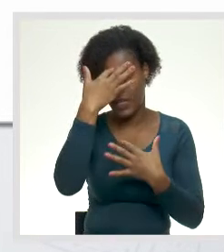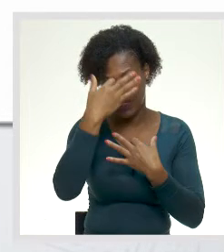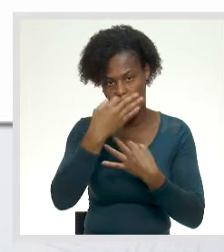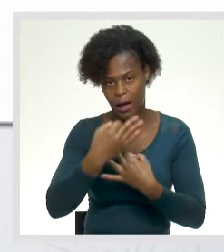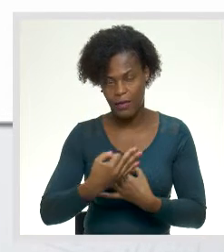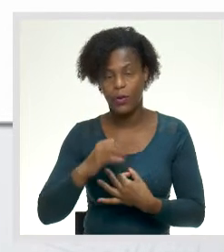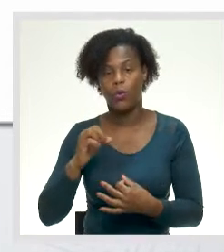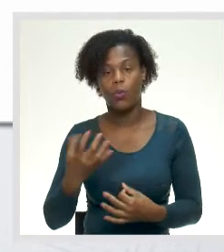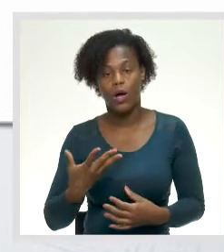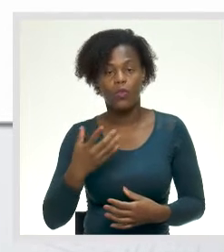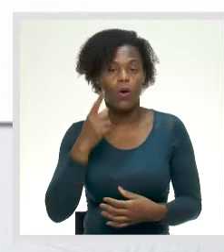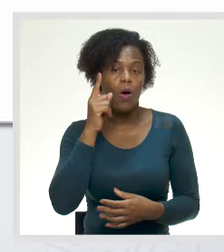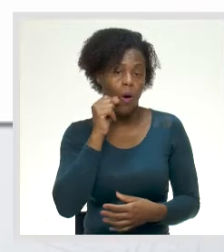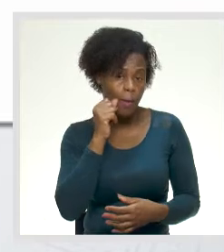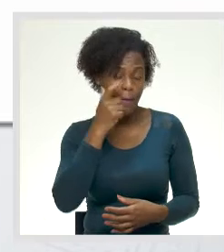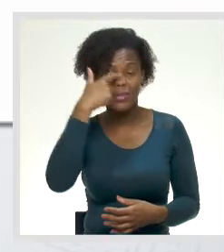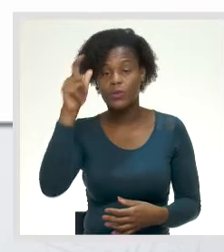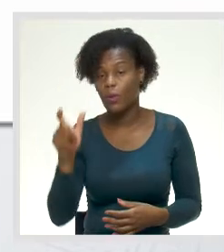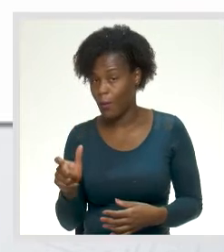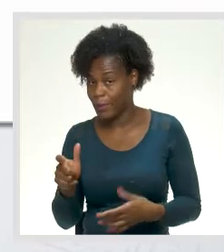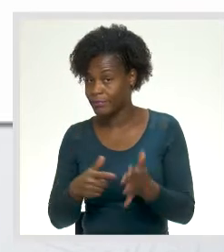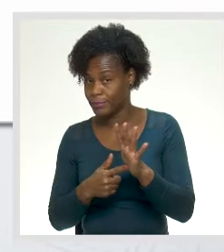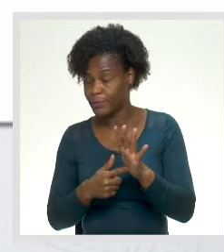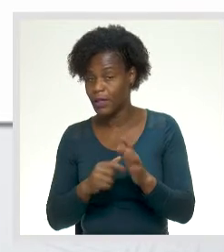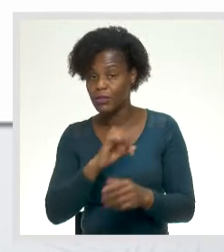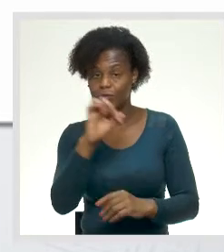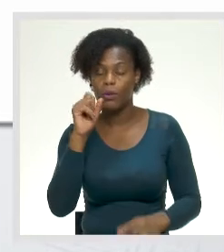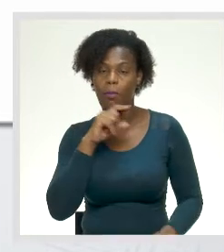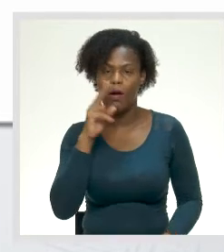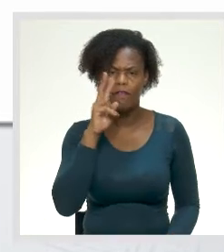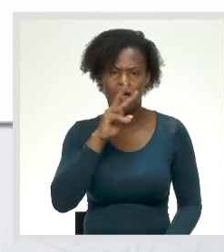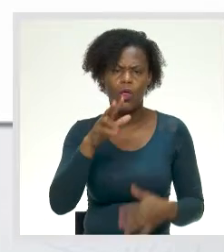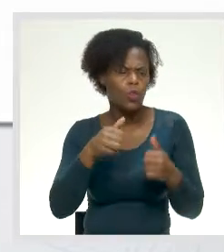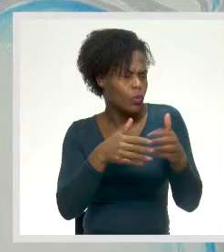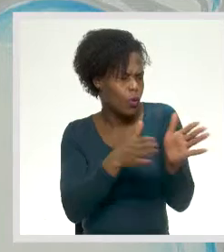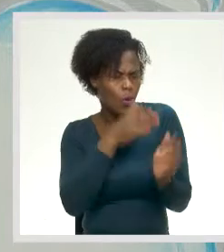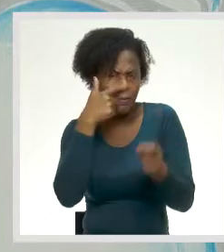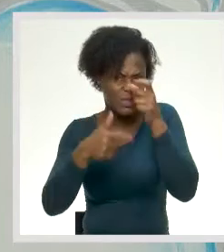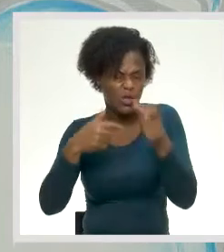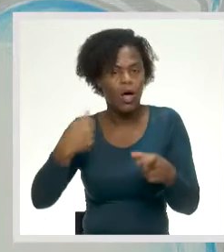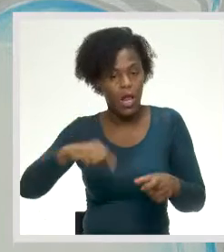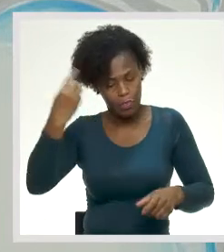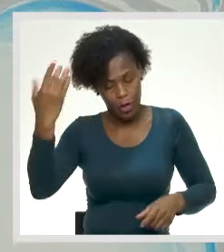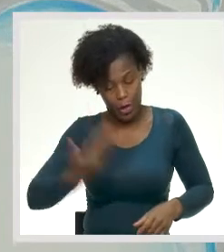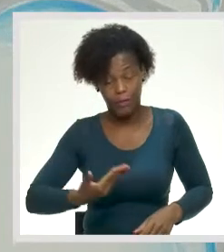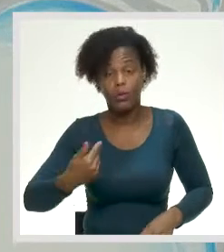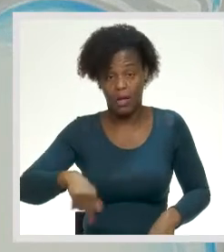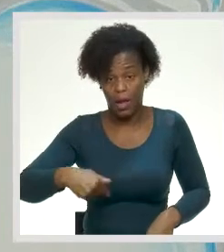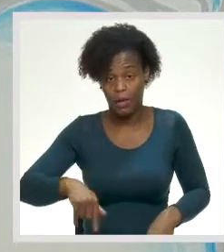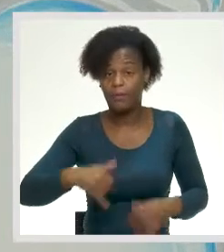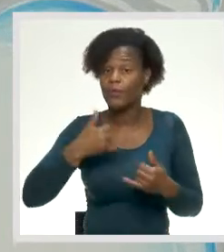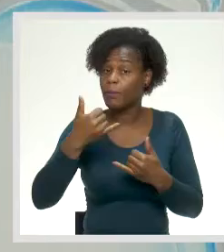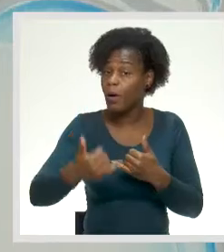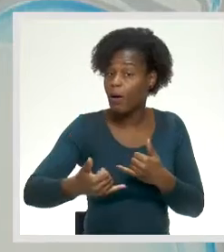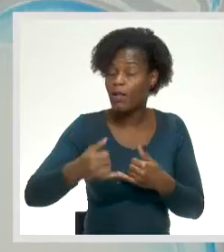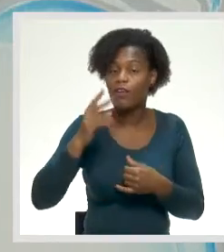dignidade enquanto humano. Como podem reparar, todo ser humano possui direitos e